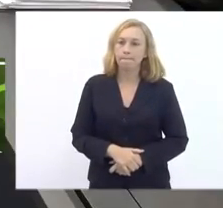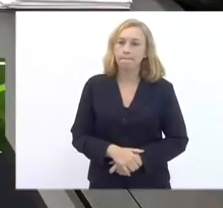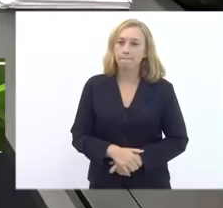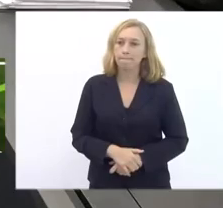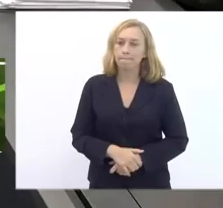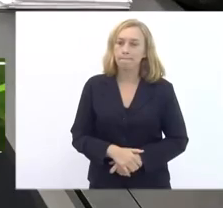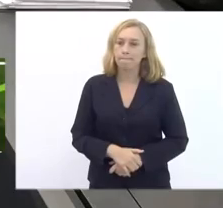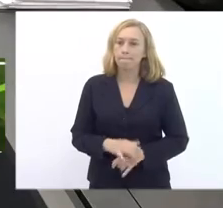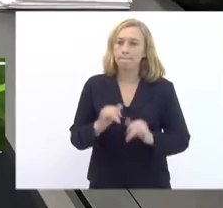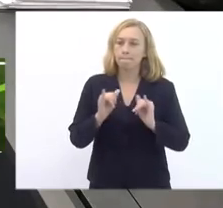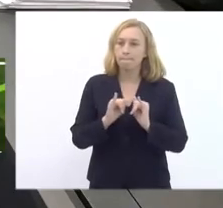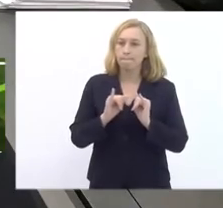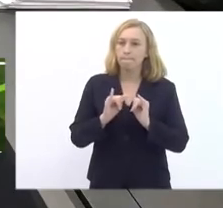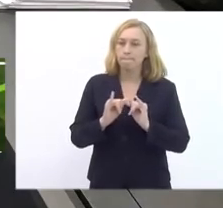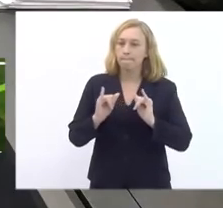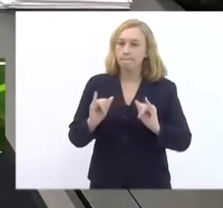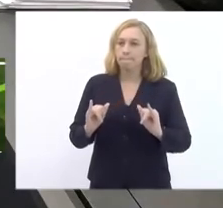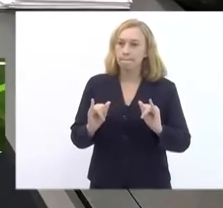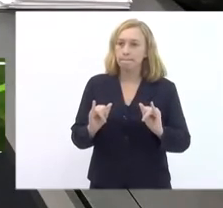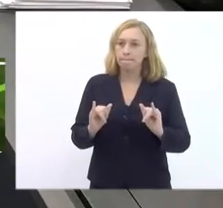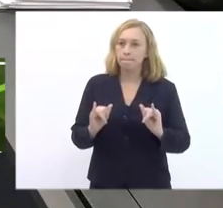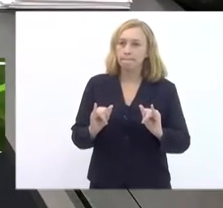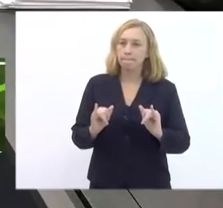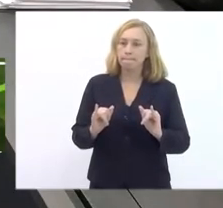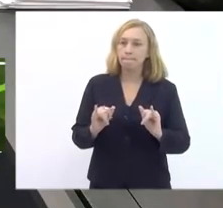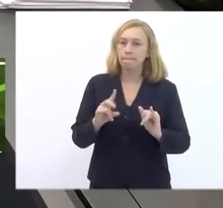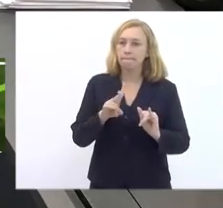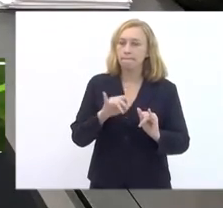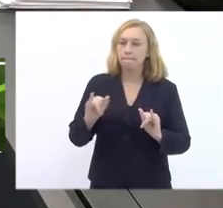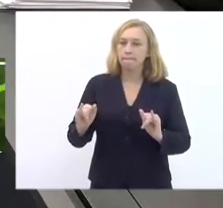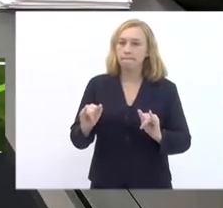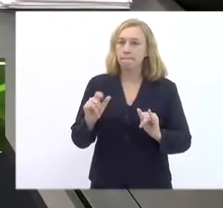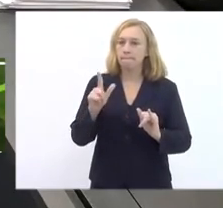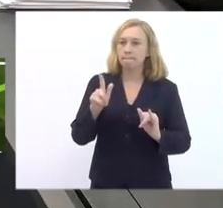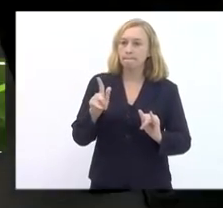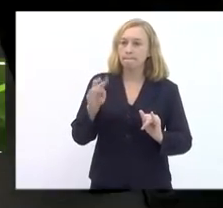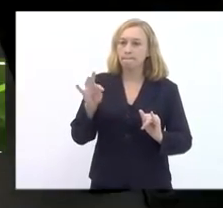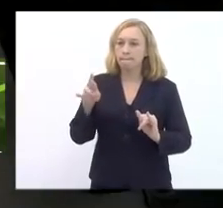A publicação deles é feita via Getransp? Tem alguma...